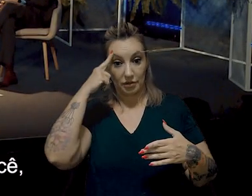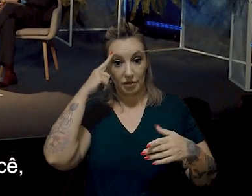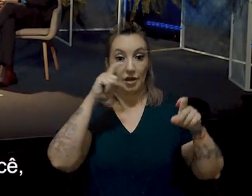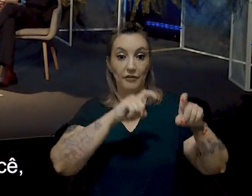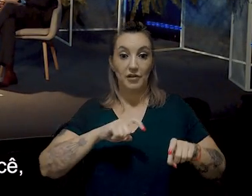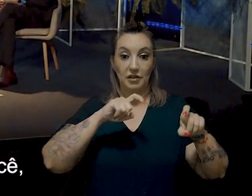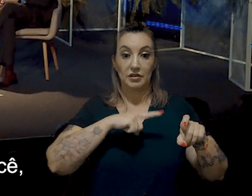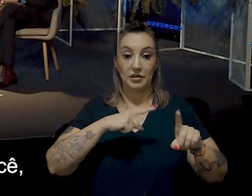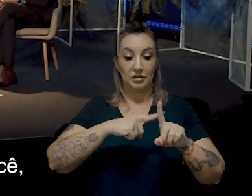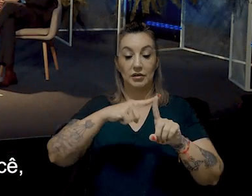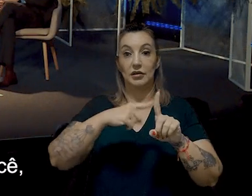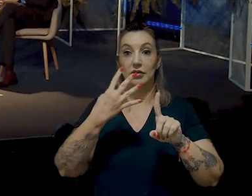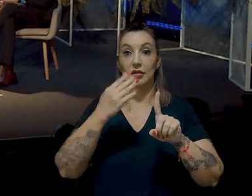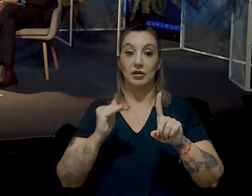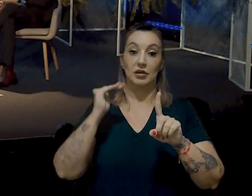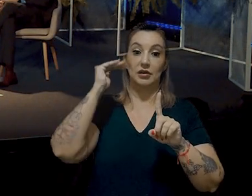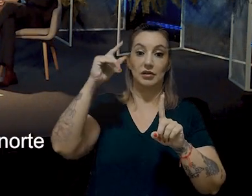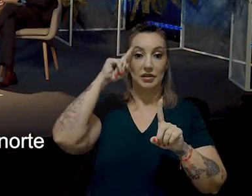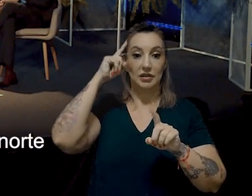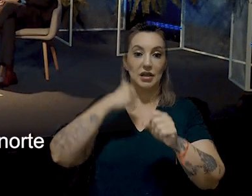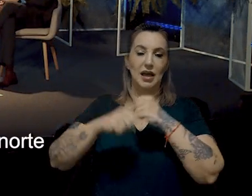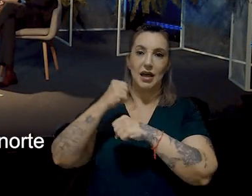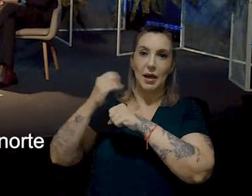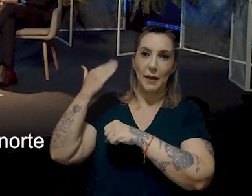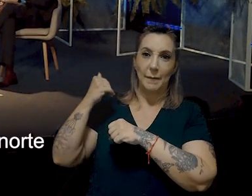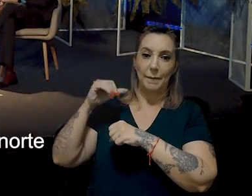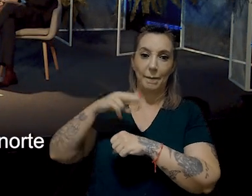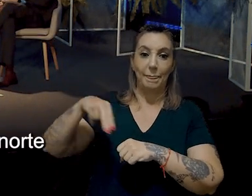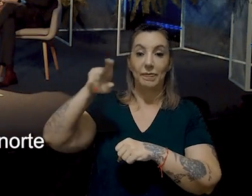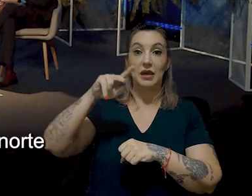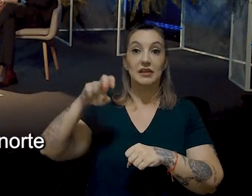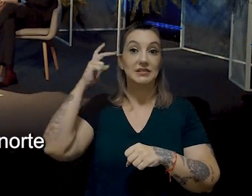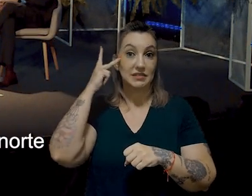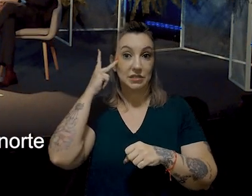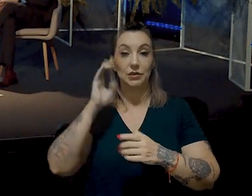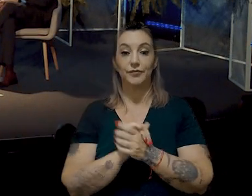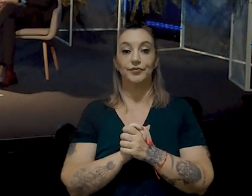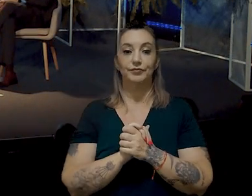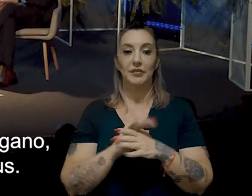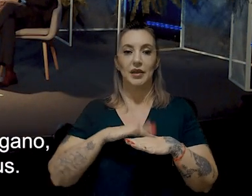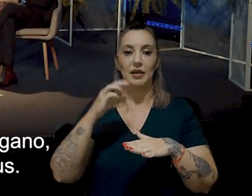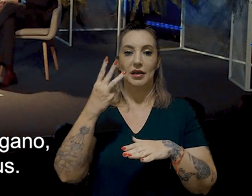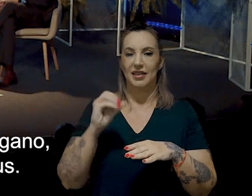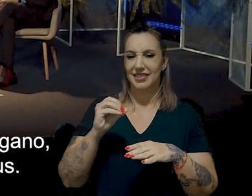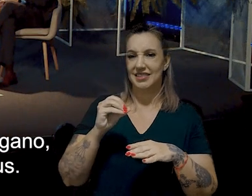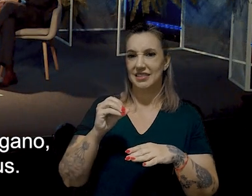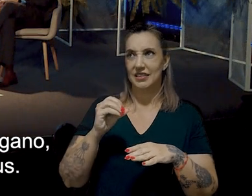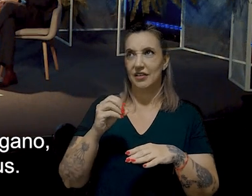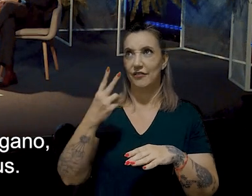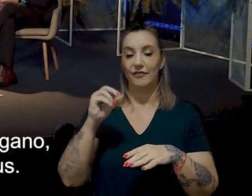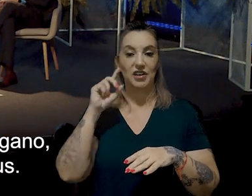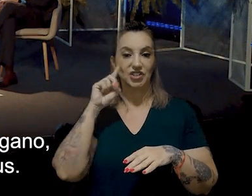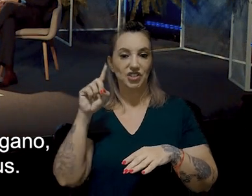de noend tem 4 gra acima tem dias de no ano passado a gente na Região Norte do Estado de São Paulo mais de